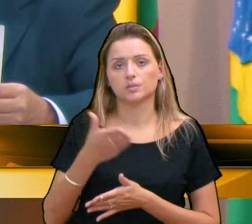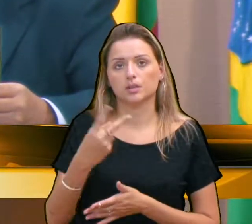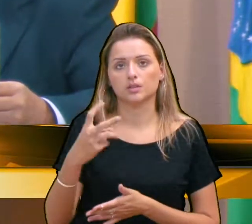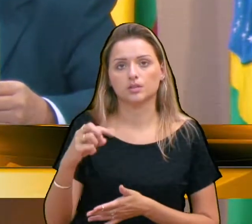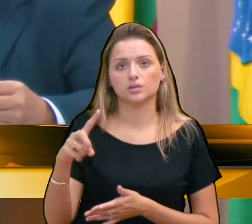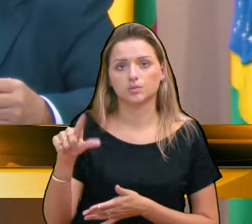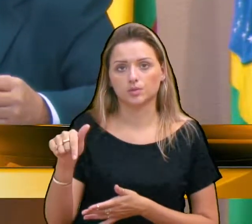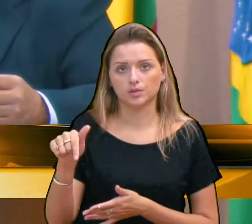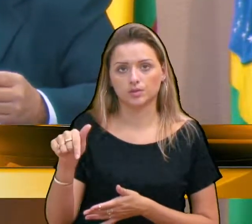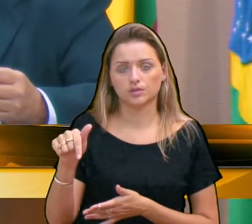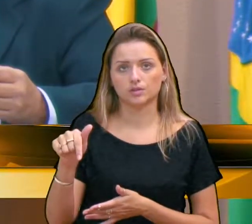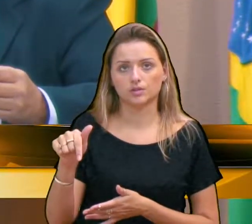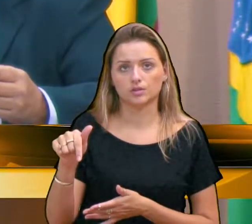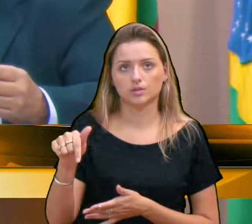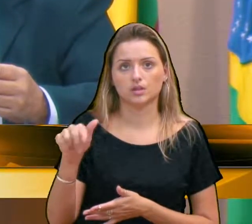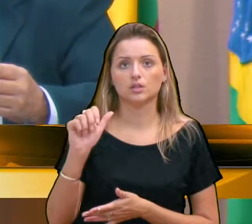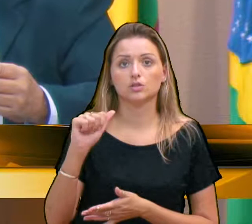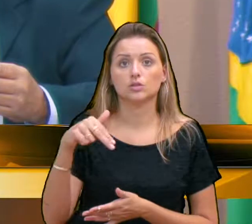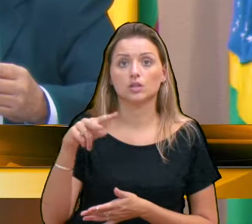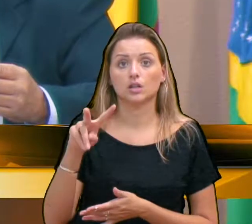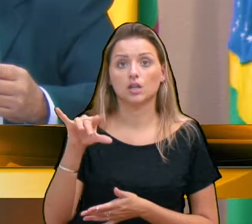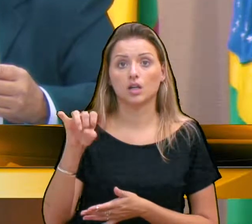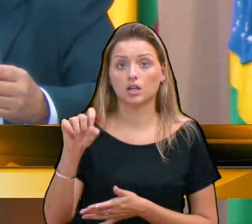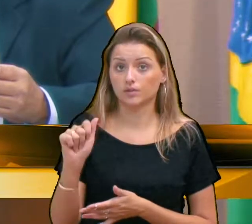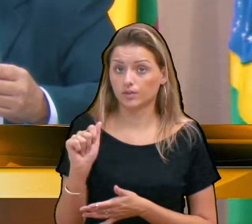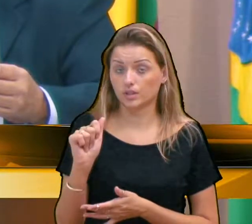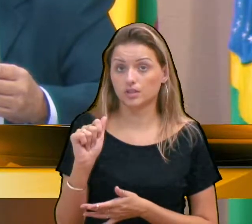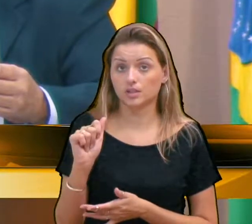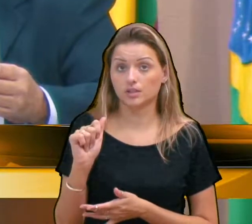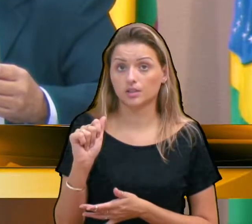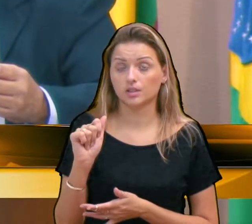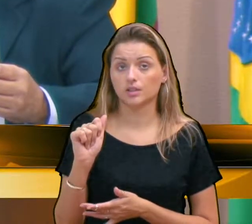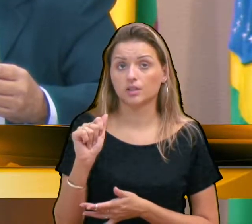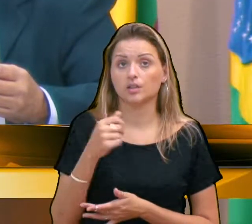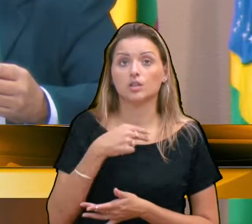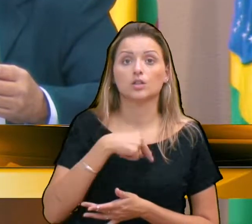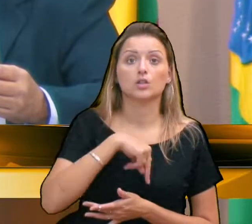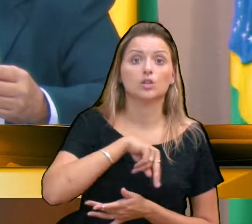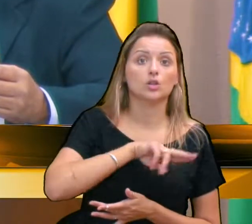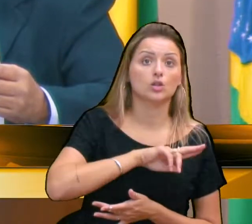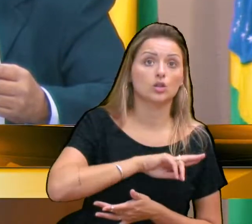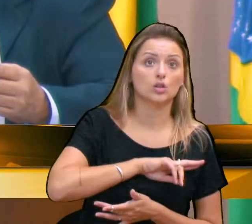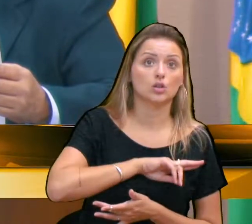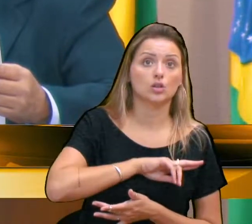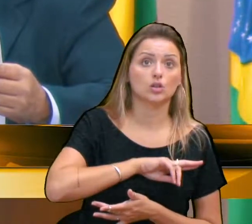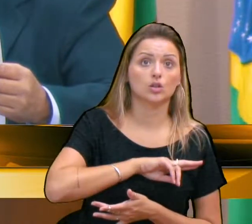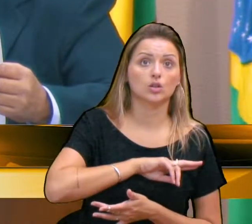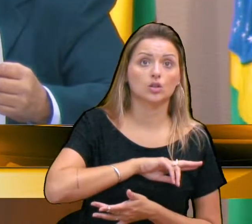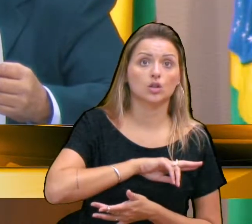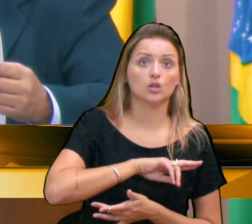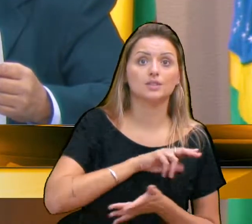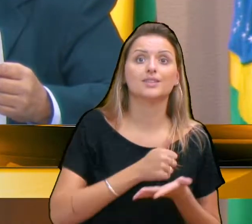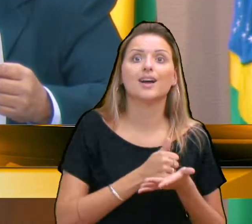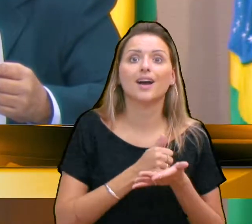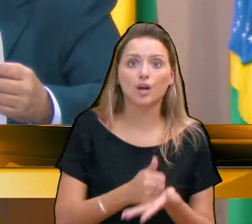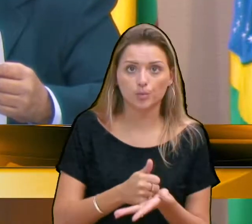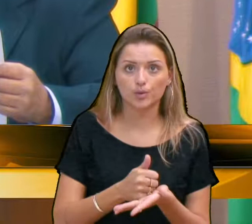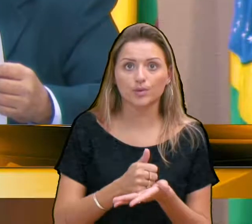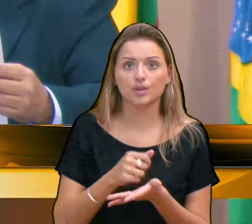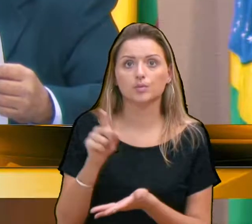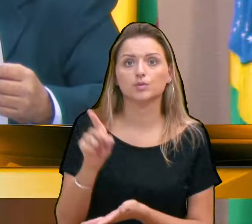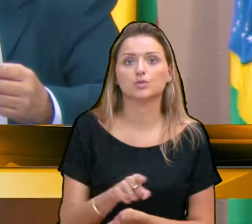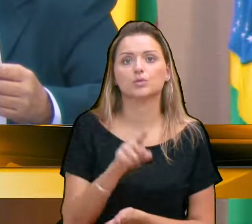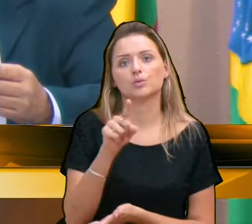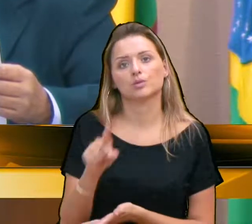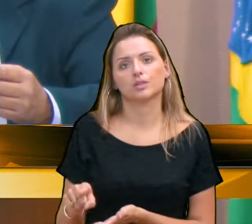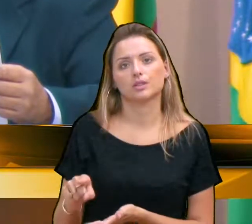2017, dessa Anvisa, informamos que nós que somos favoráveis ao cancelamento da prestação da